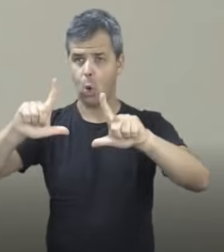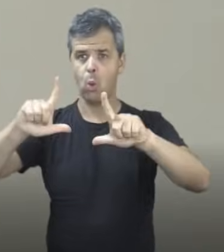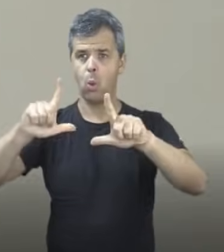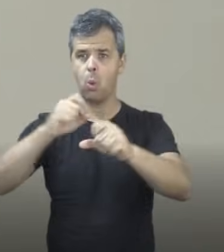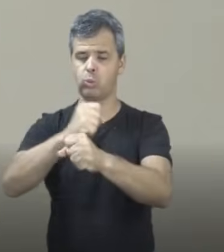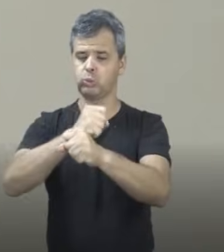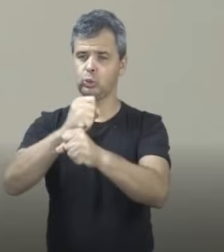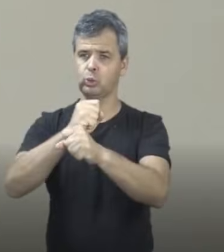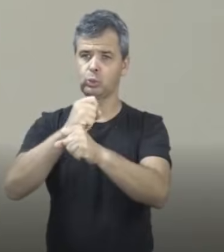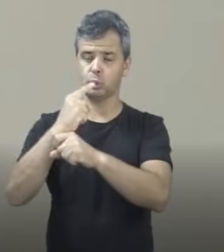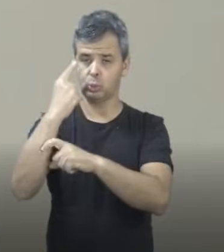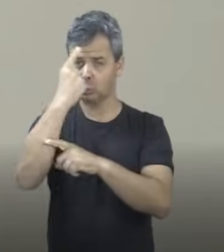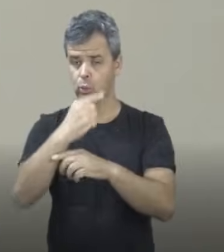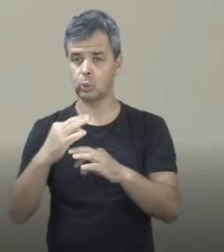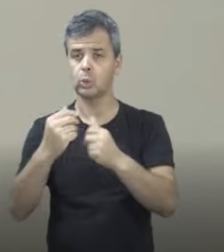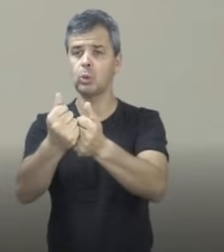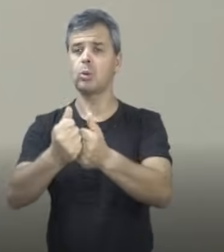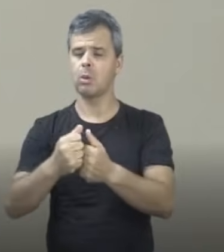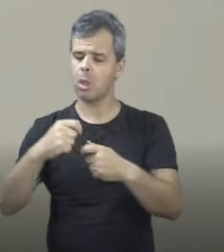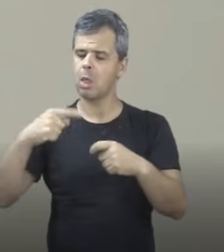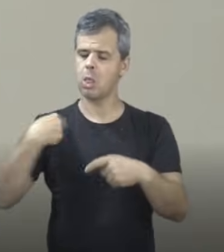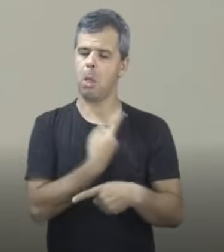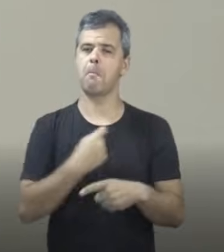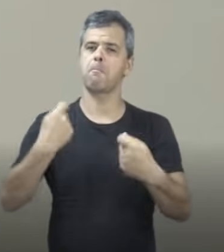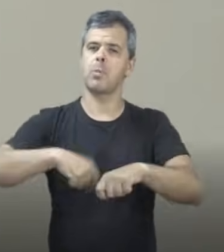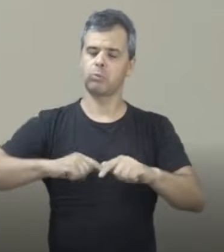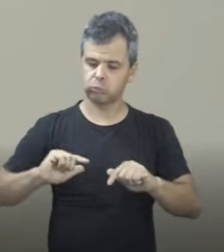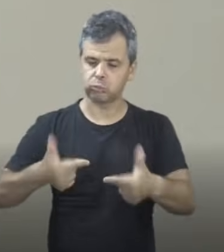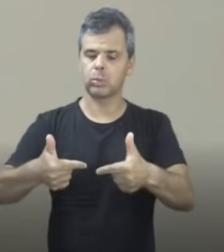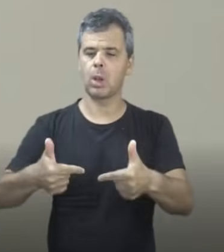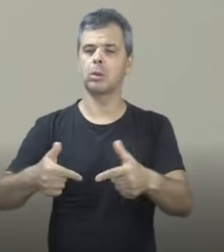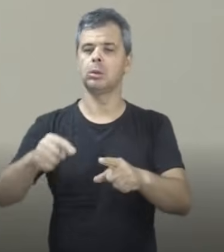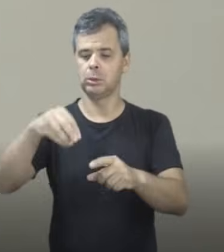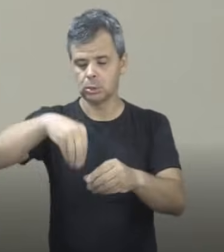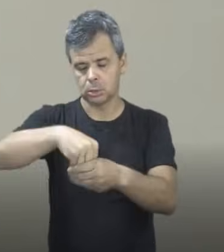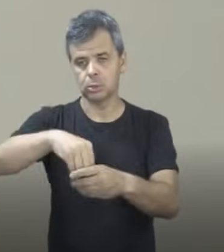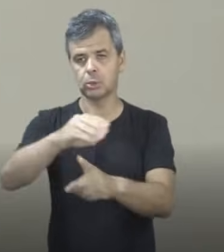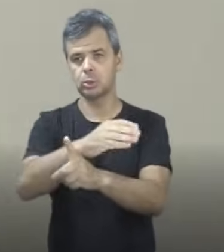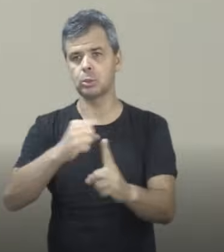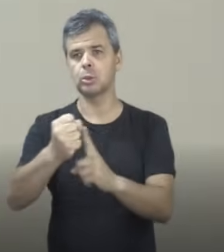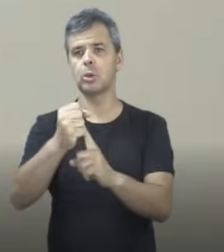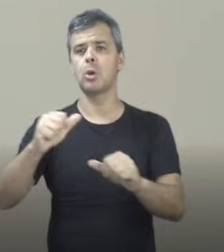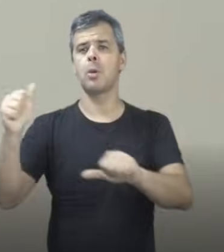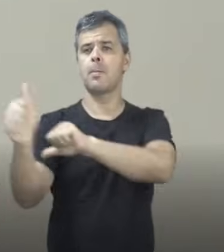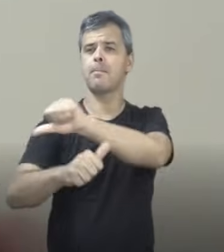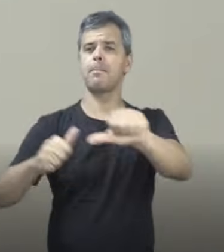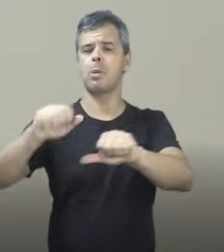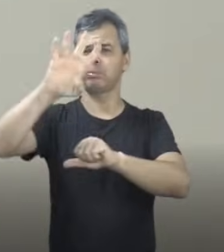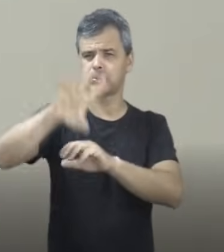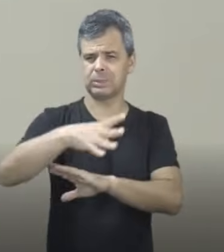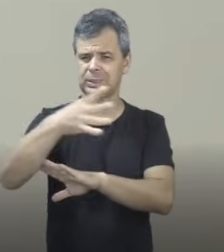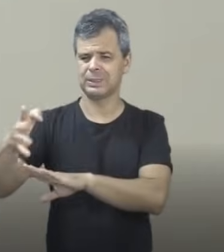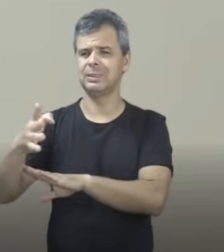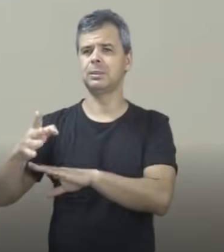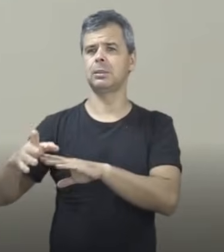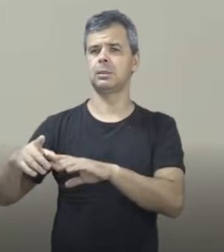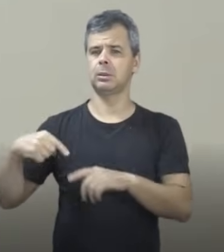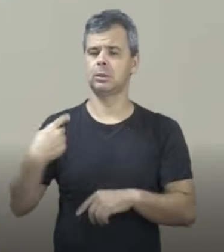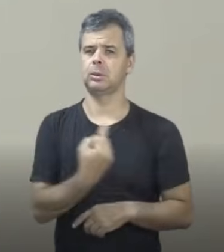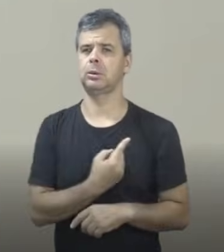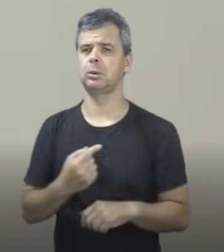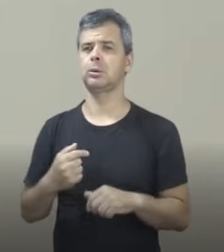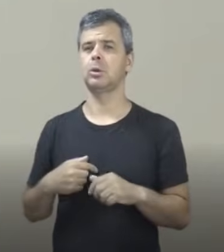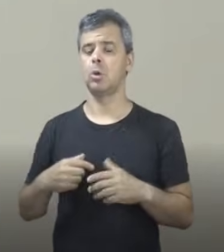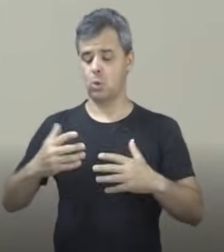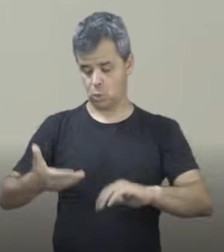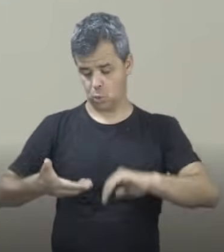tá? Então, é isso que nós precisamos enfrentar, esse debate na sociedade. Nós precisamos mudar esse quadro. Não dá para a gente ter um parlamento,